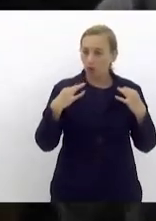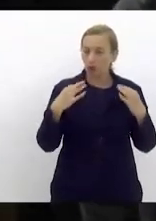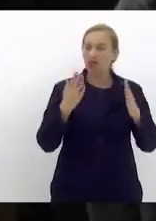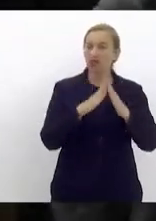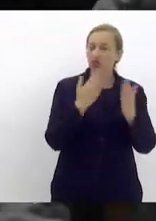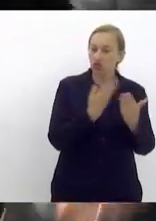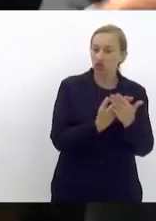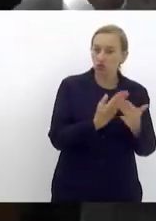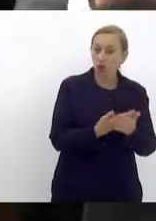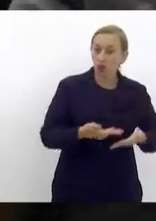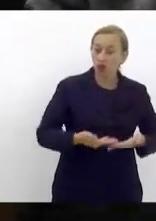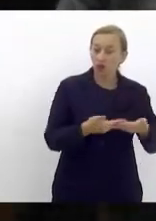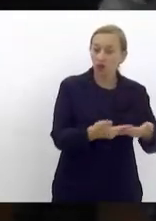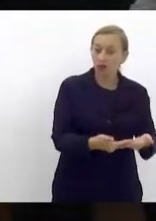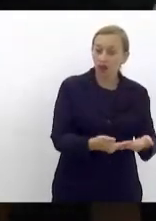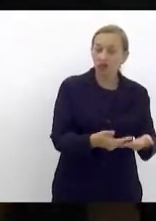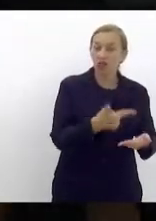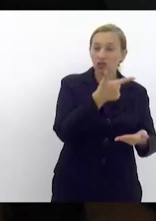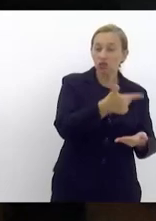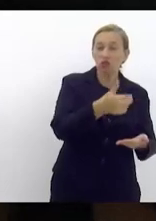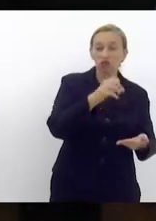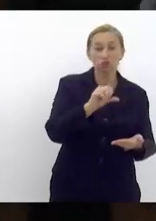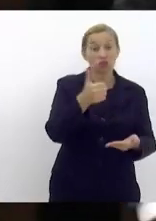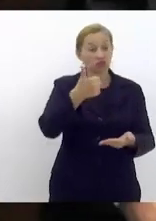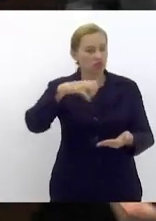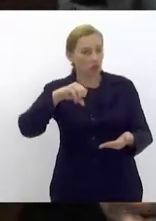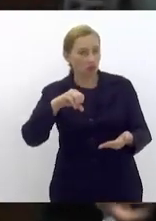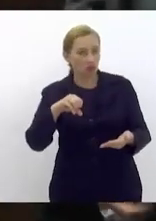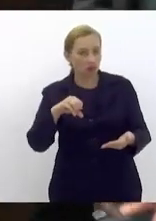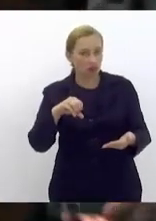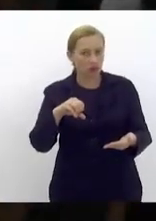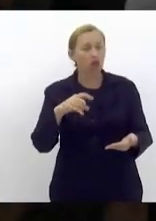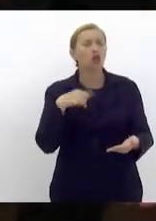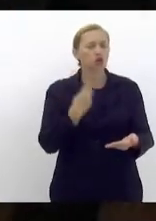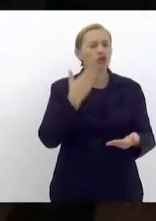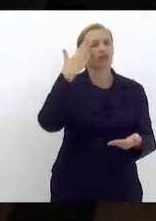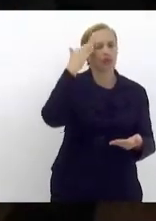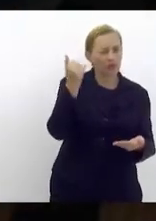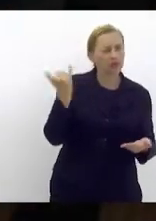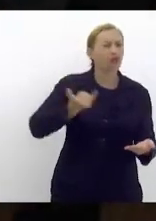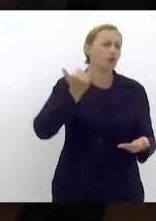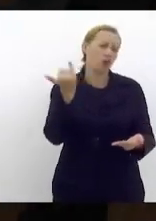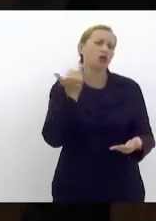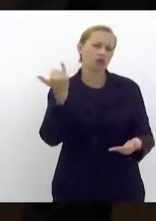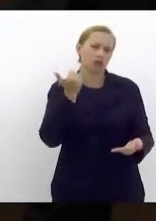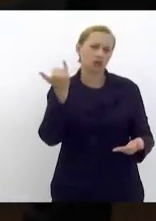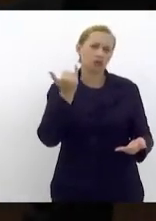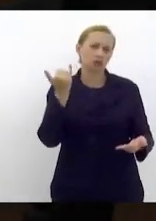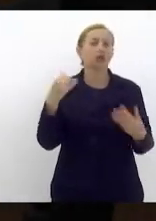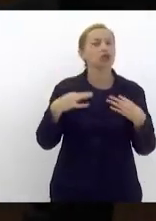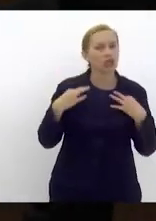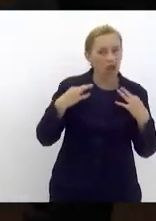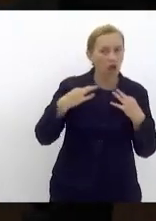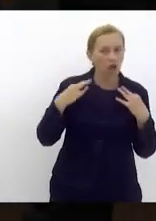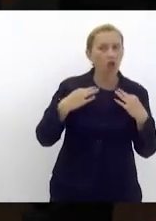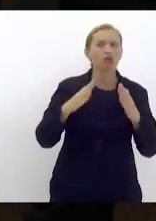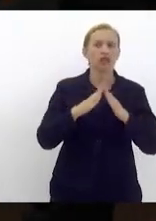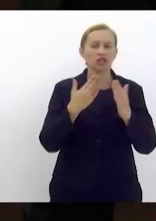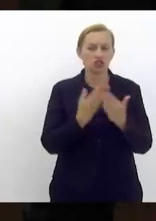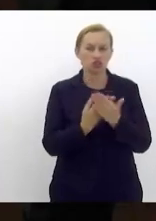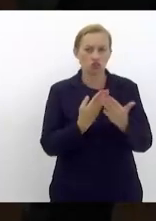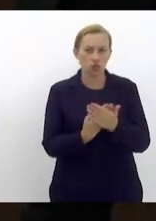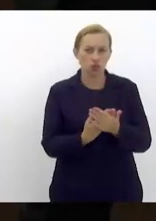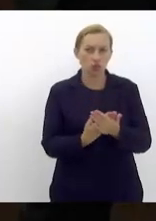do Rio de Janeiro, ele é de 2019. E a gente sabe a importância do uniforme, não só